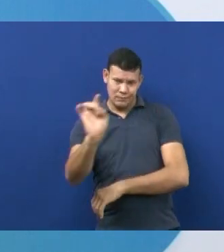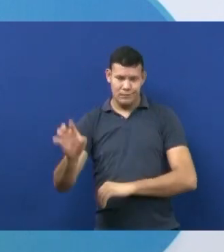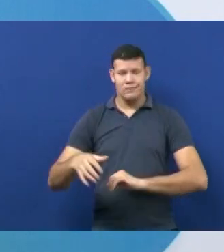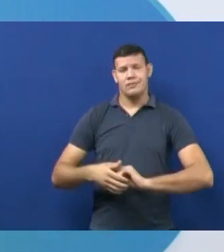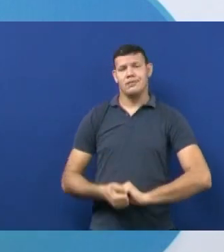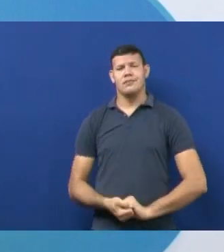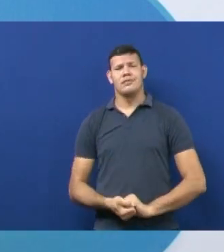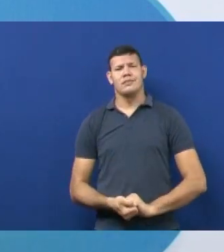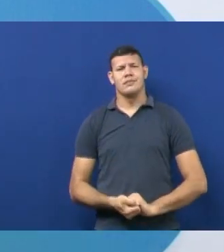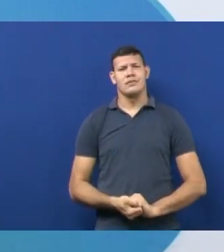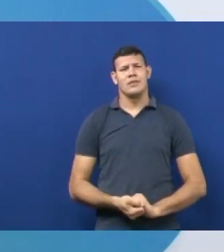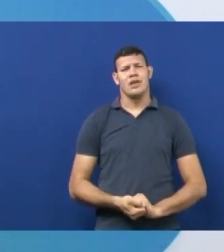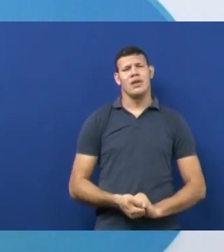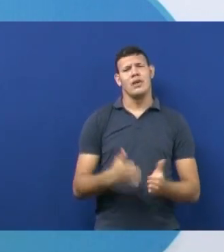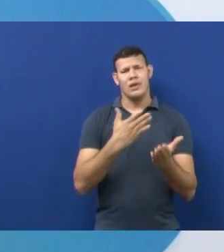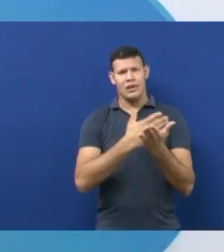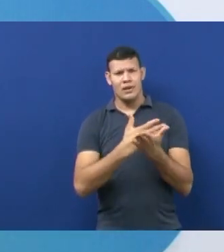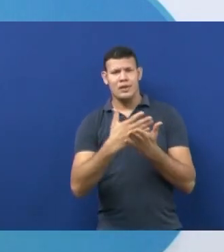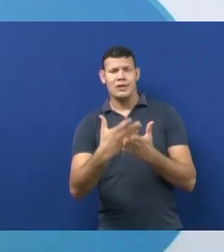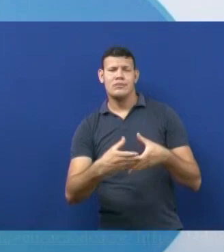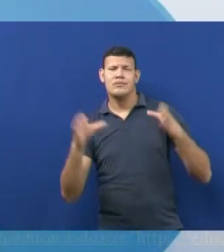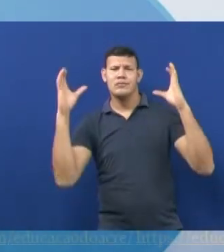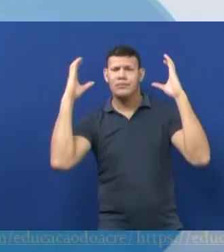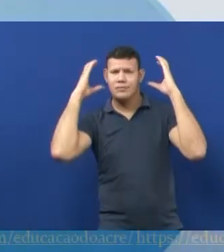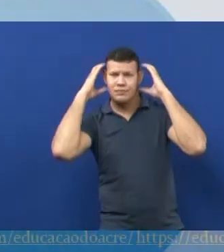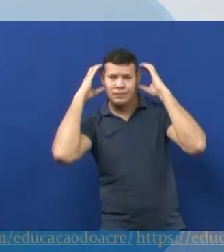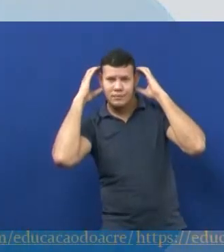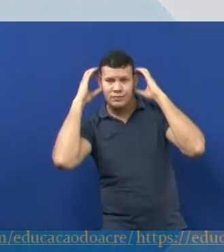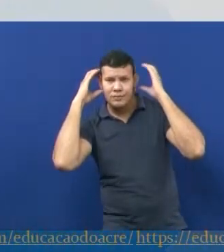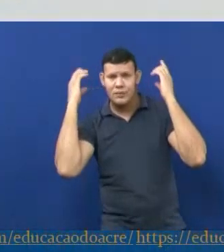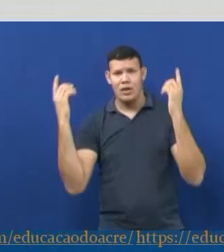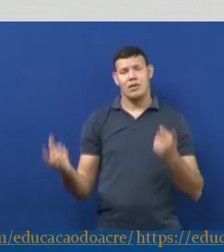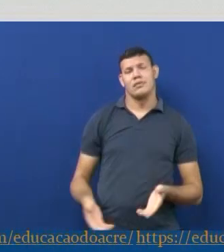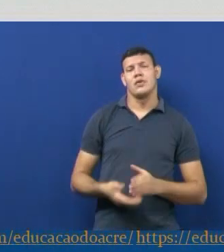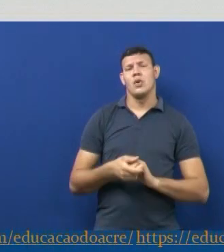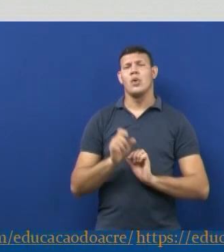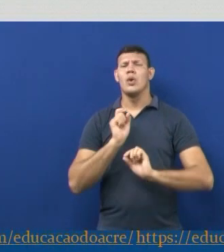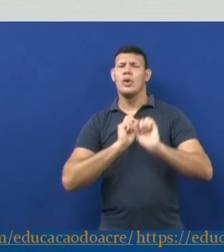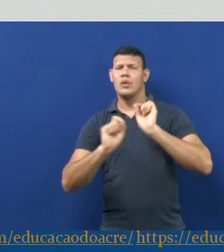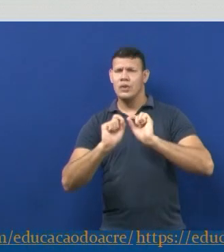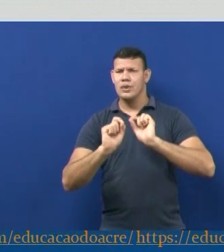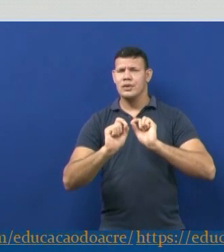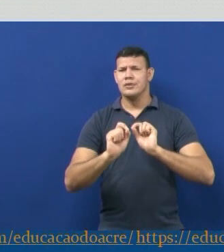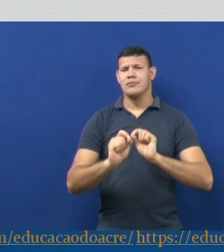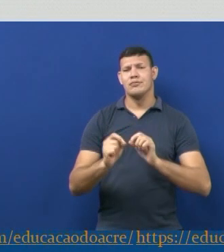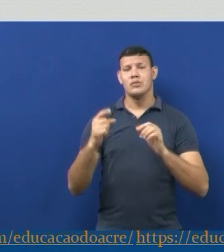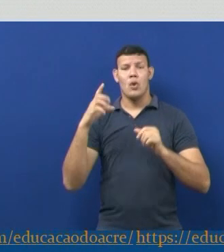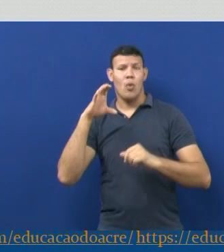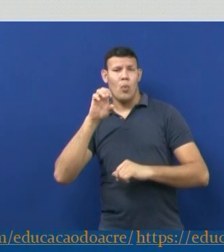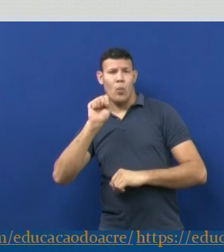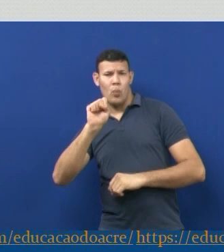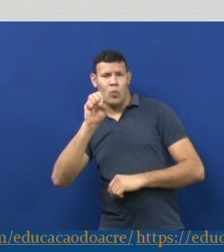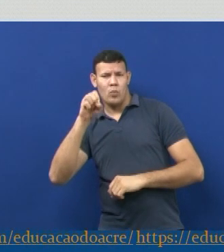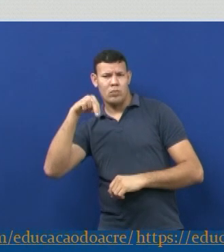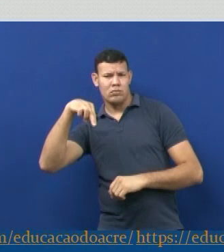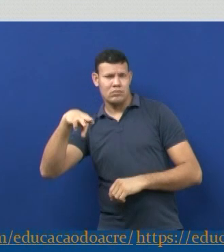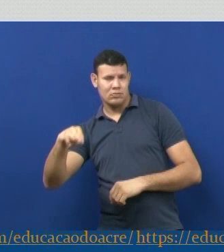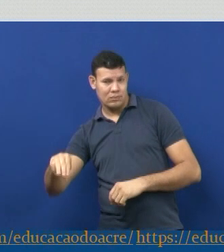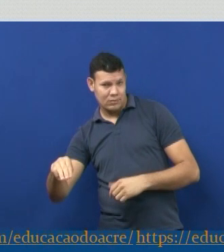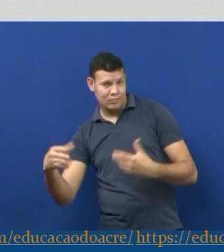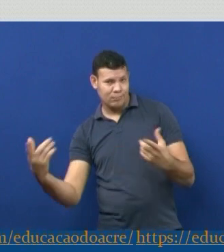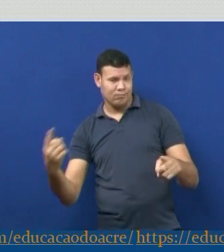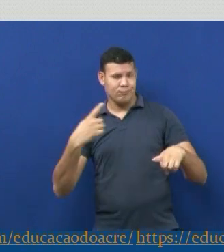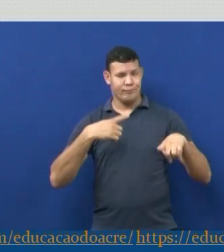elementos. Vamos iniciar pela sonoplastia. A sonoplastia é um som ou um conjunto de sons